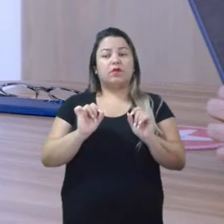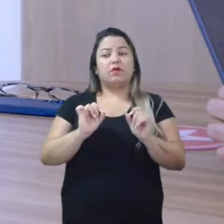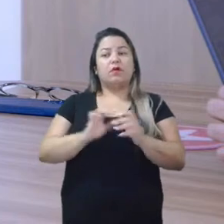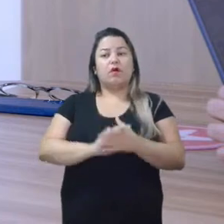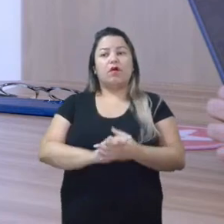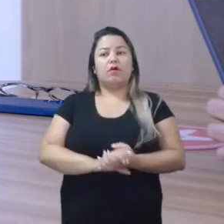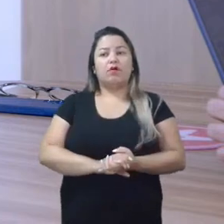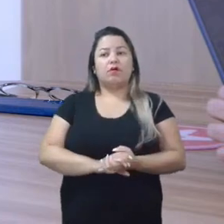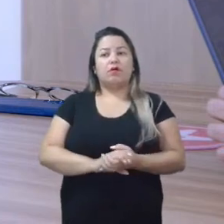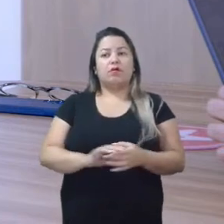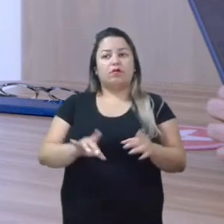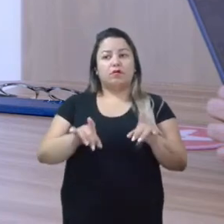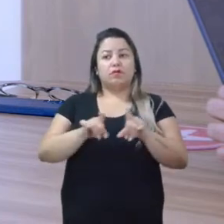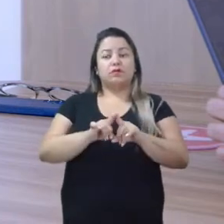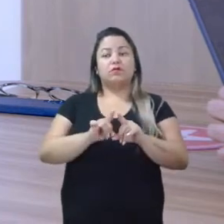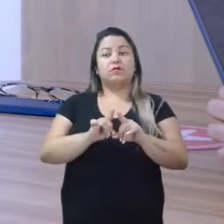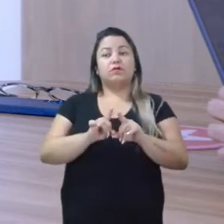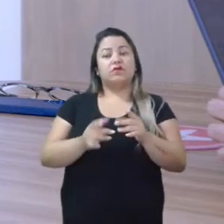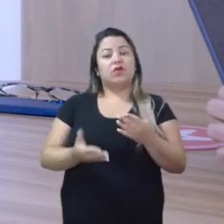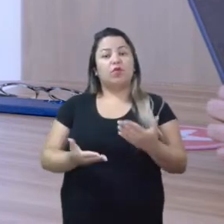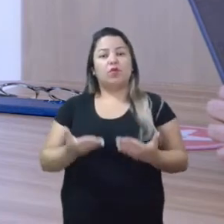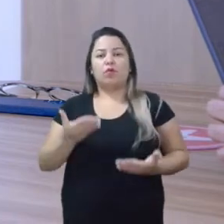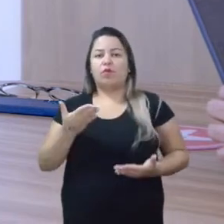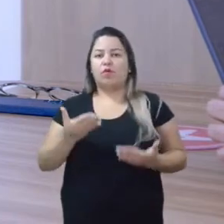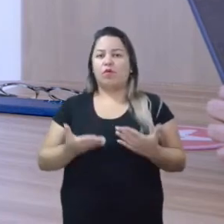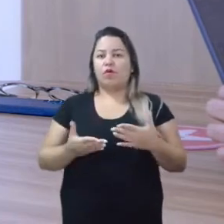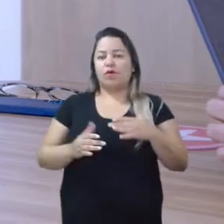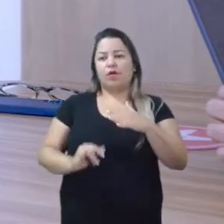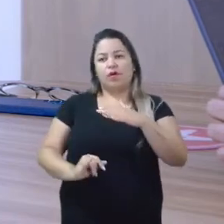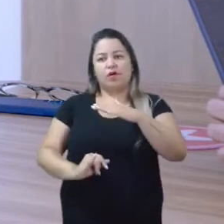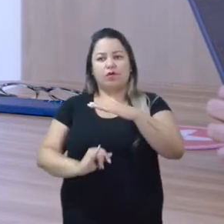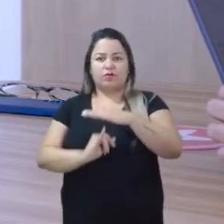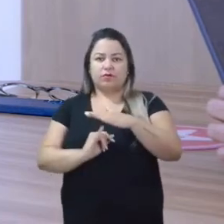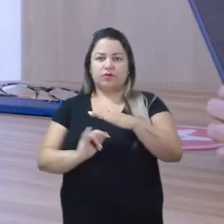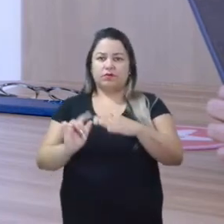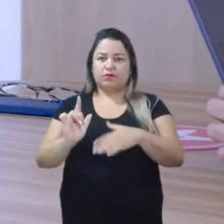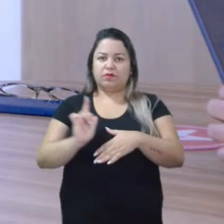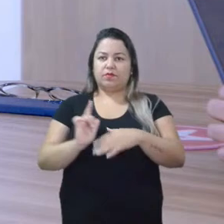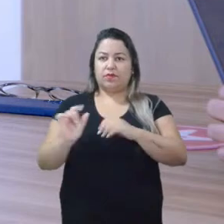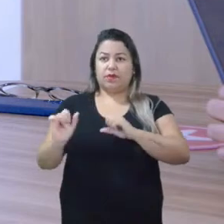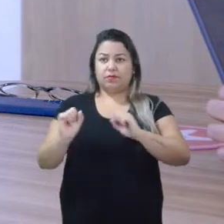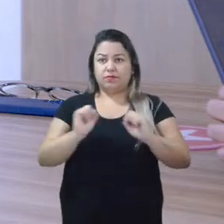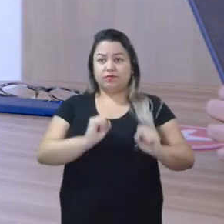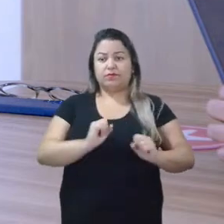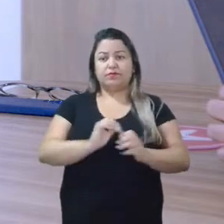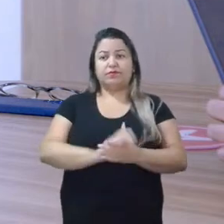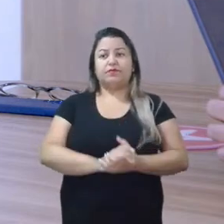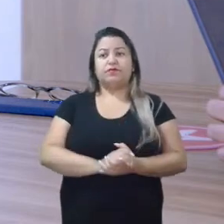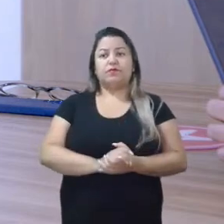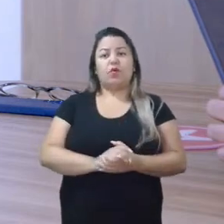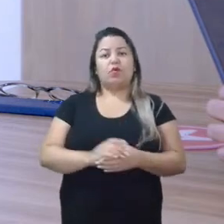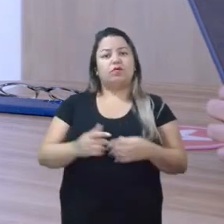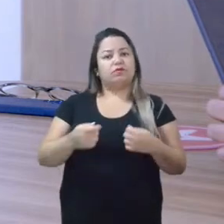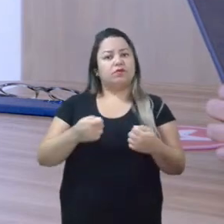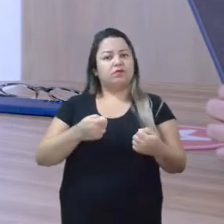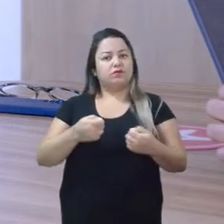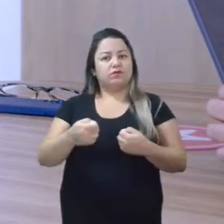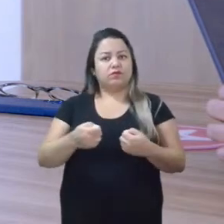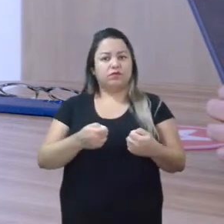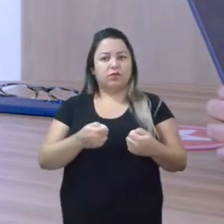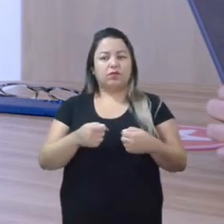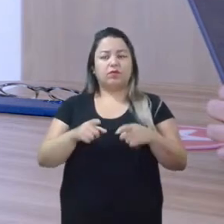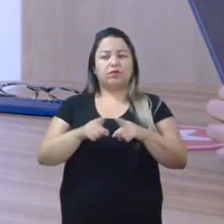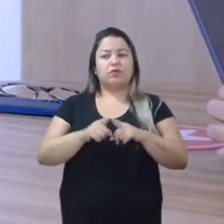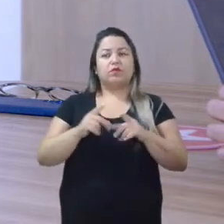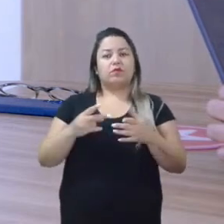vislumbro que há um equilíbrio entre as instituições, há um equilíbrio entre os poderes, há um controle mútuo dos poderes que funciona bem no